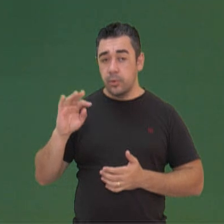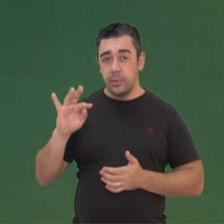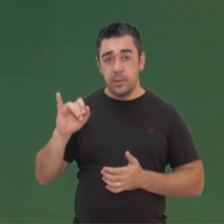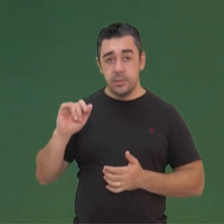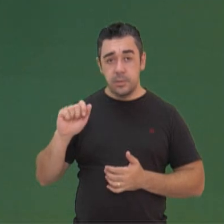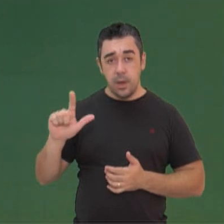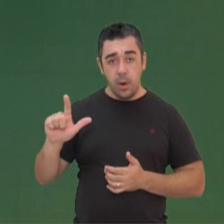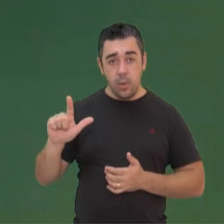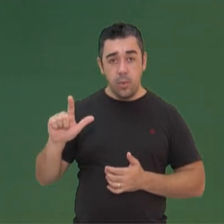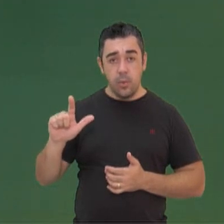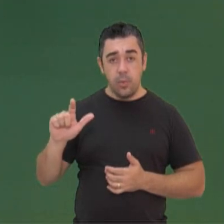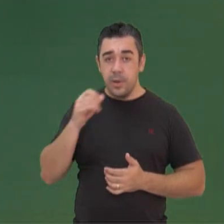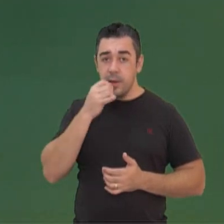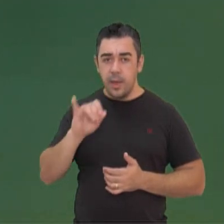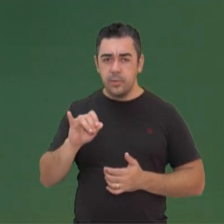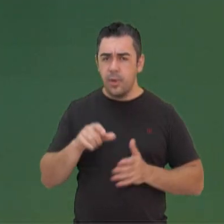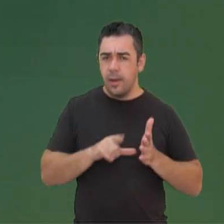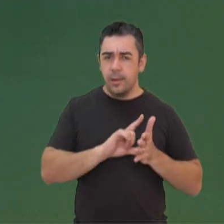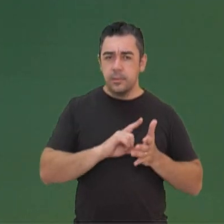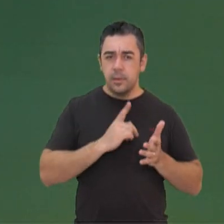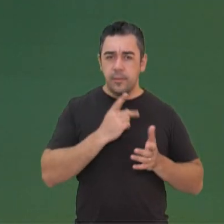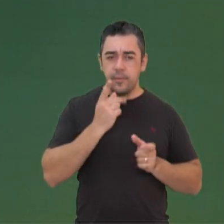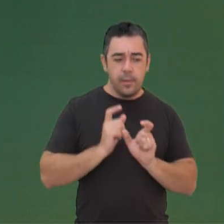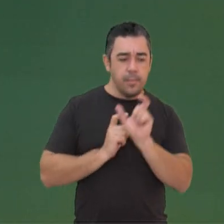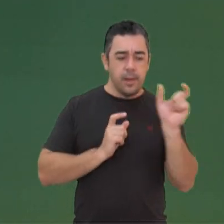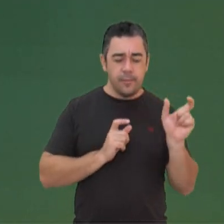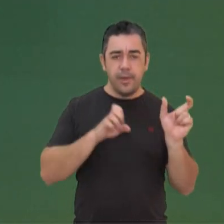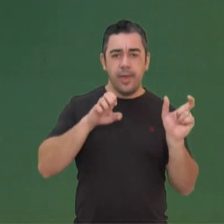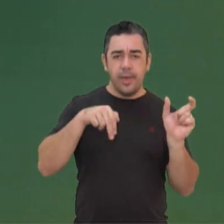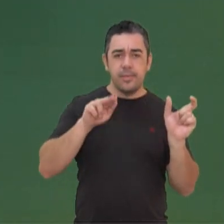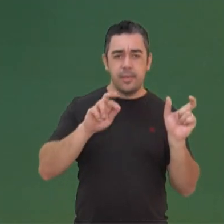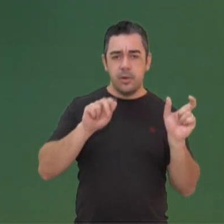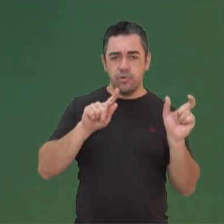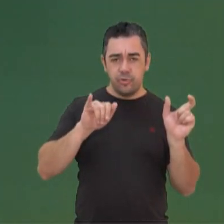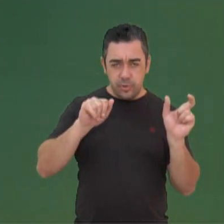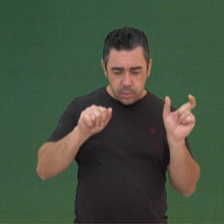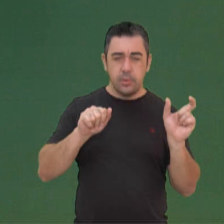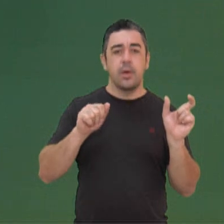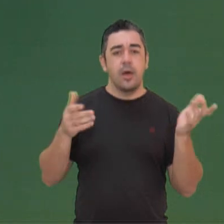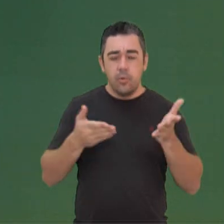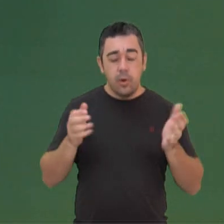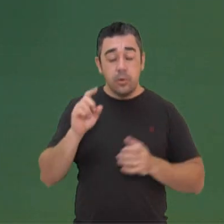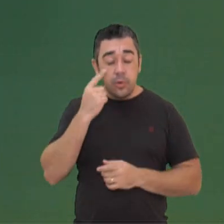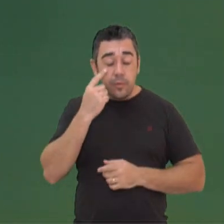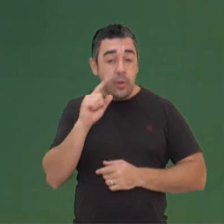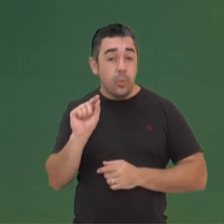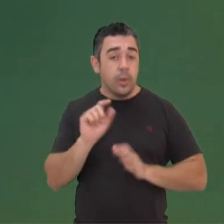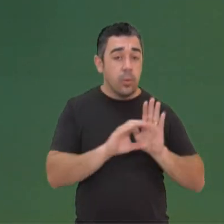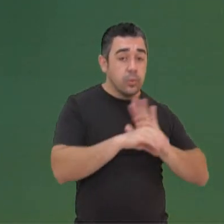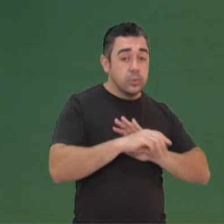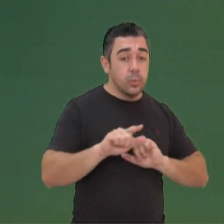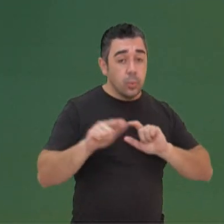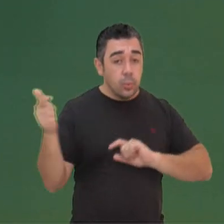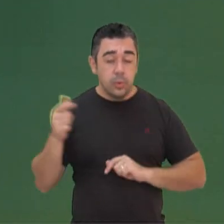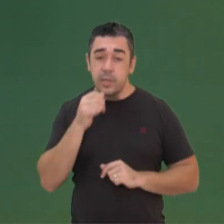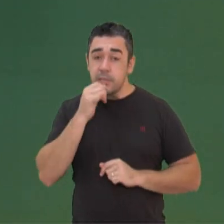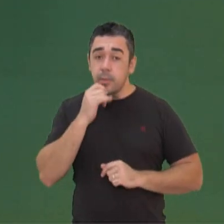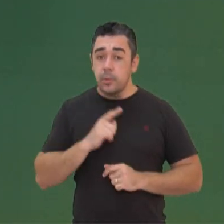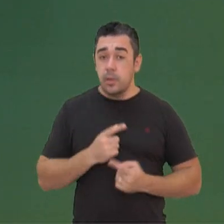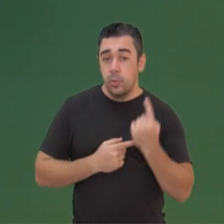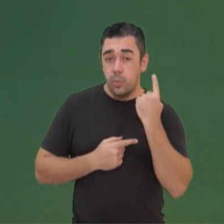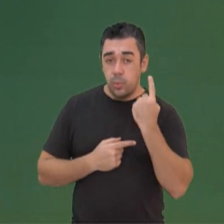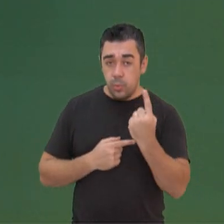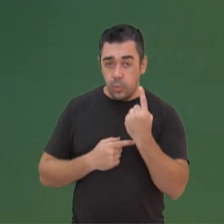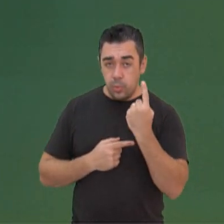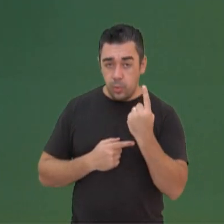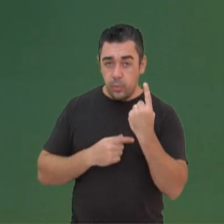Sem aquele primeiro termo aqui, energia, potencial elétrico, é somente potencial elétrico. Ocorre que, se você tem somente uma